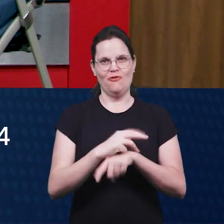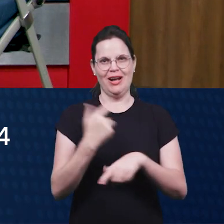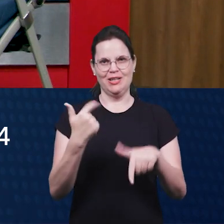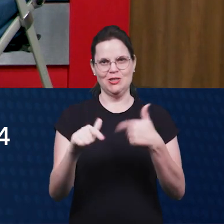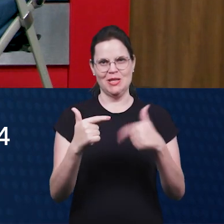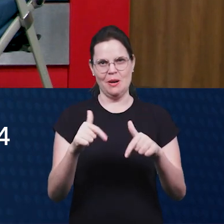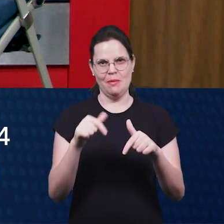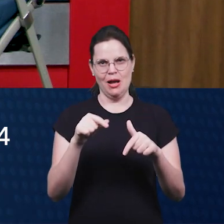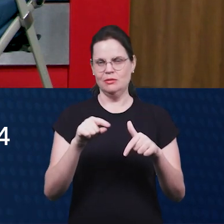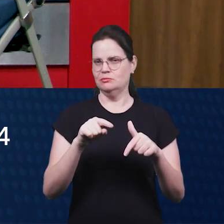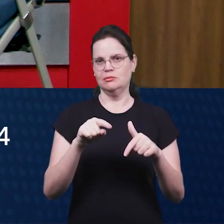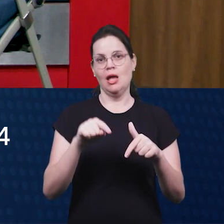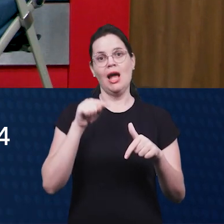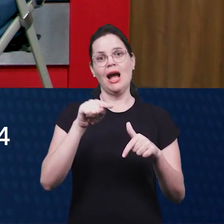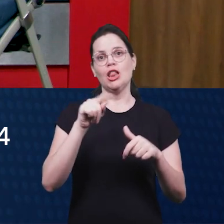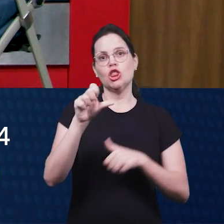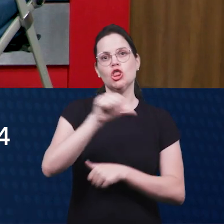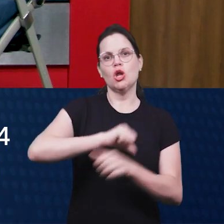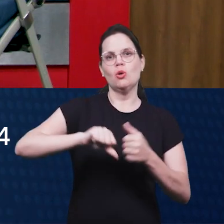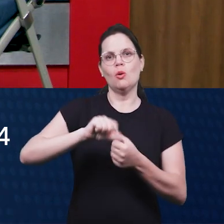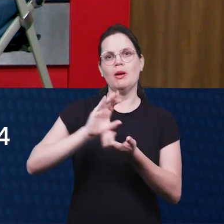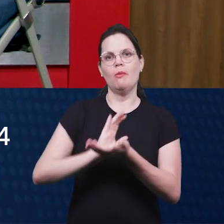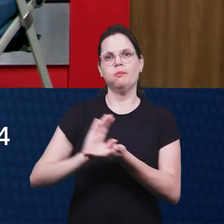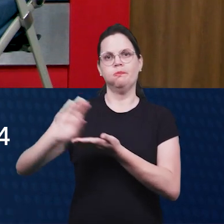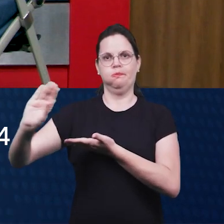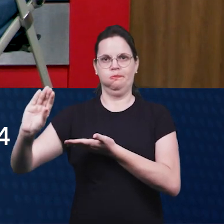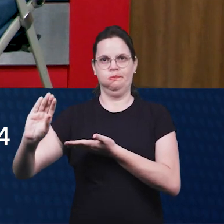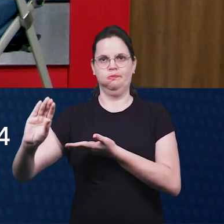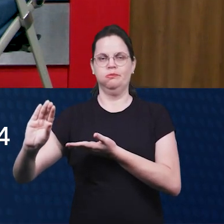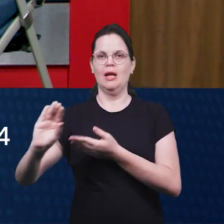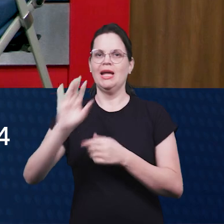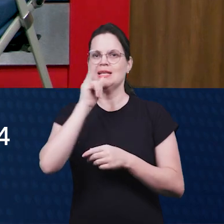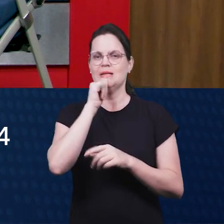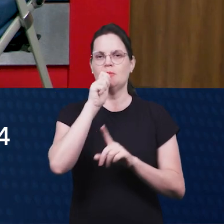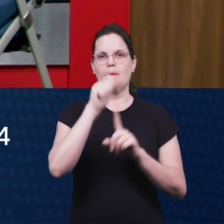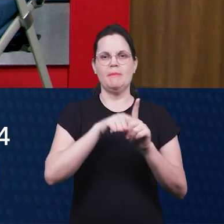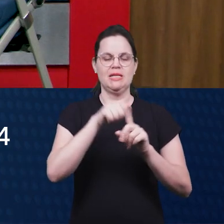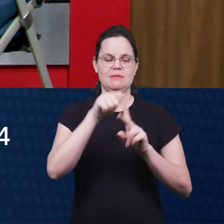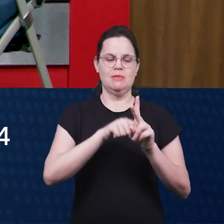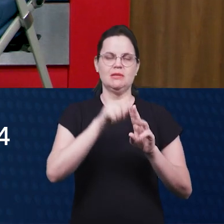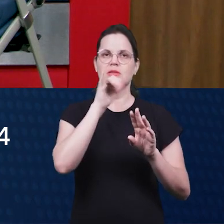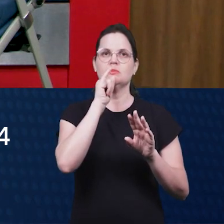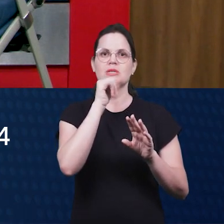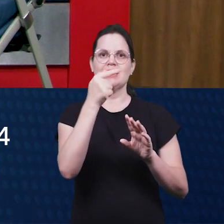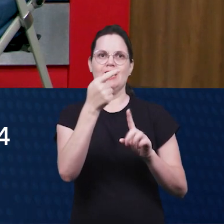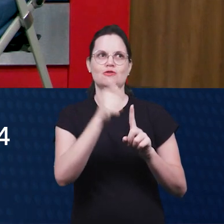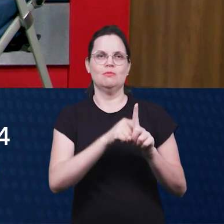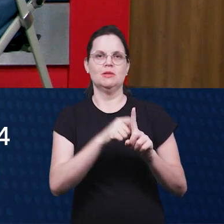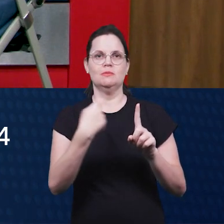recebido como indenização, que é referente aos meses que ela ainda teria para trabalhar, protegida pela lei,